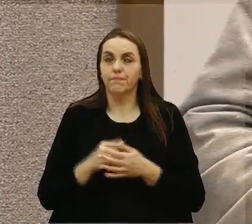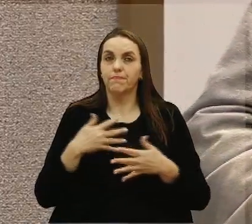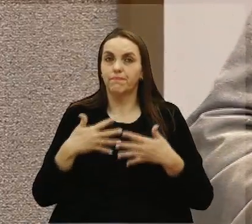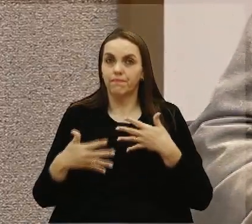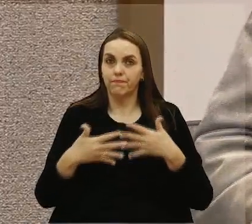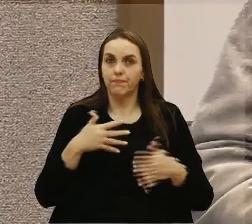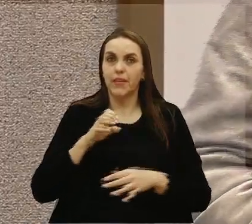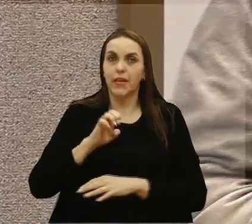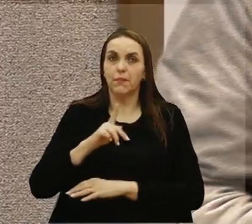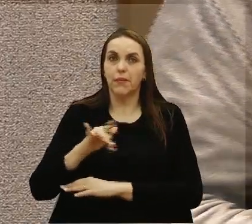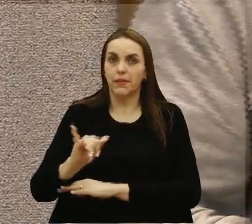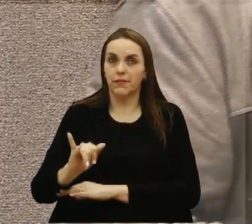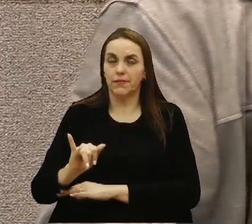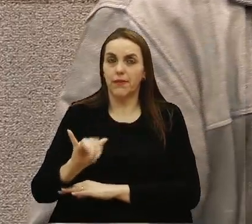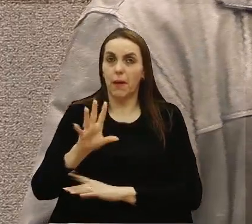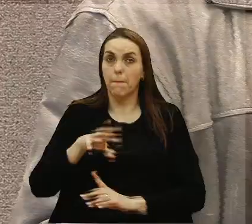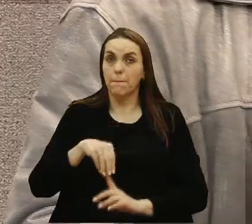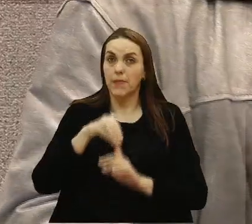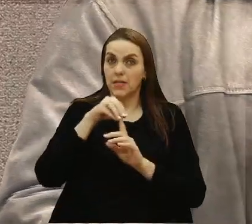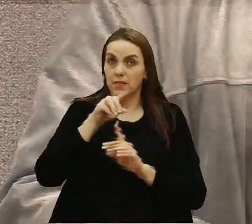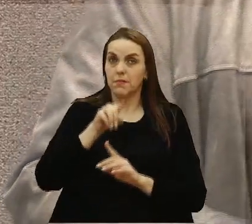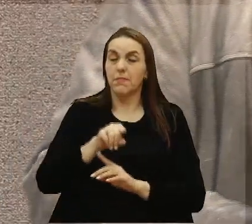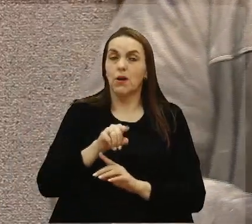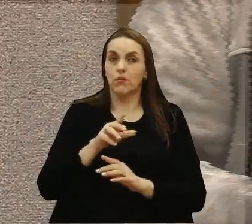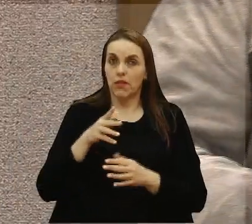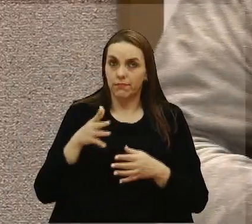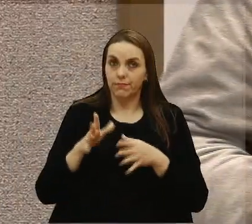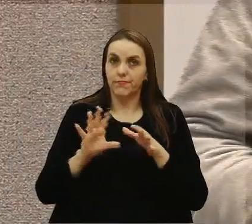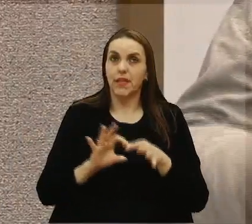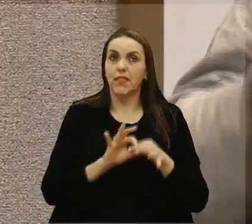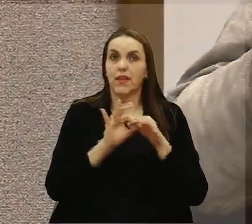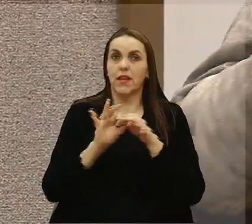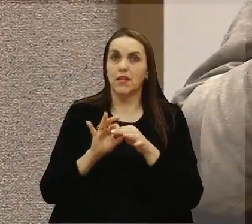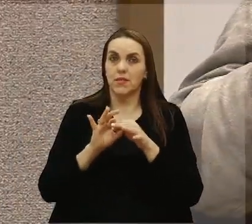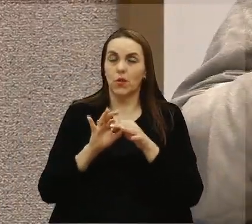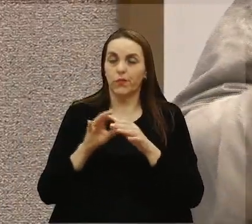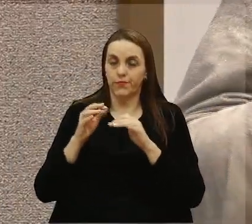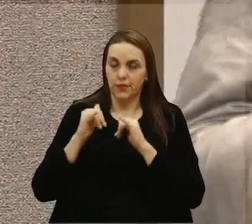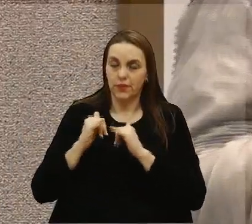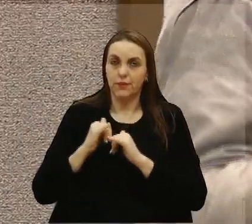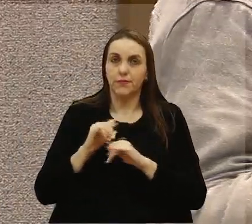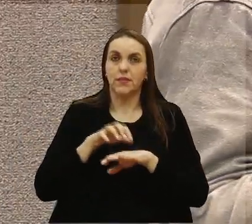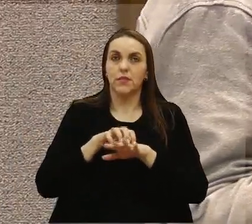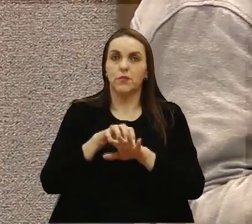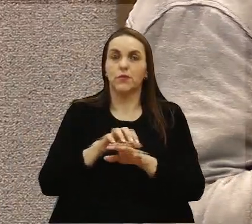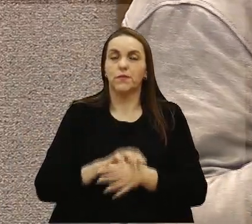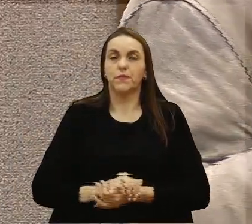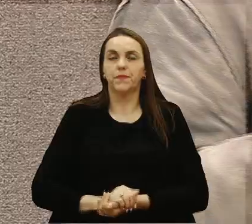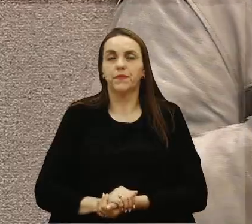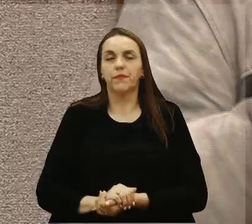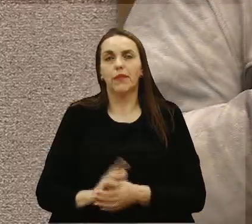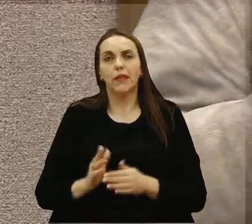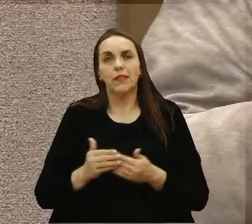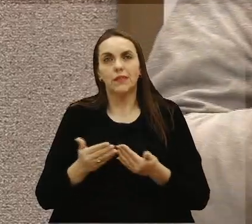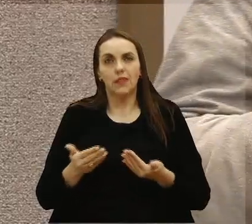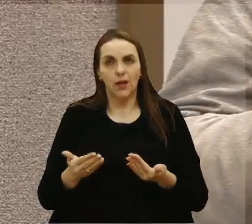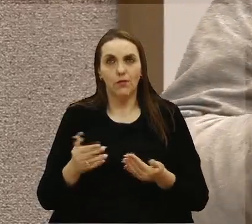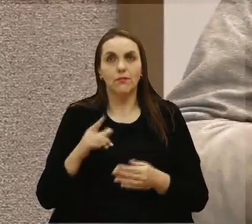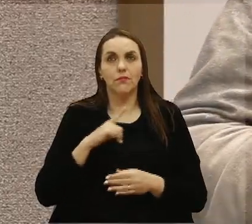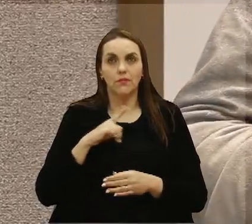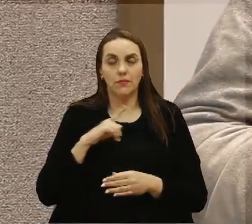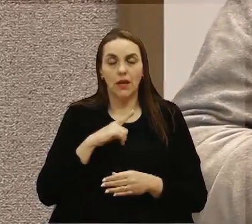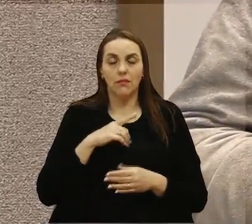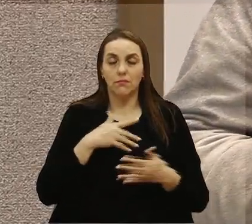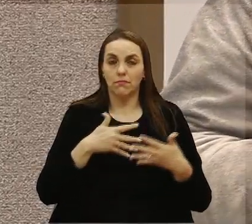EPIs, Estação Principal de Integração. E aí, se nós tivermos uma estação no